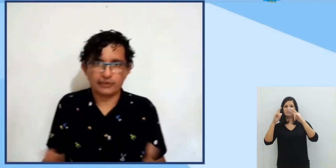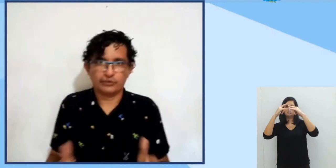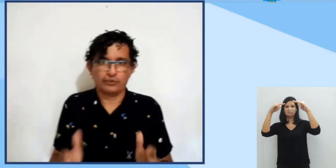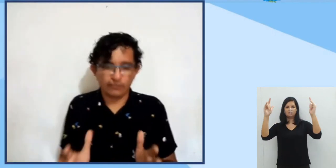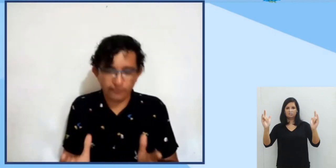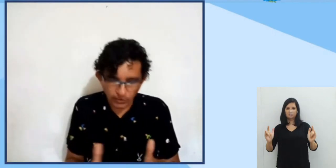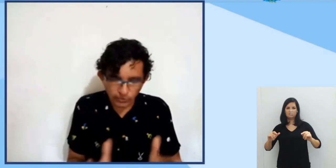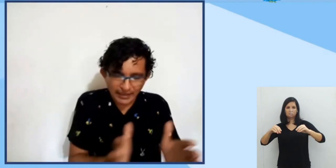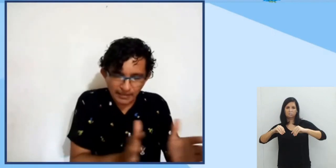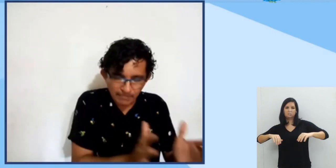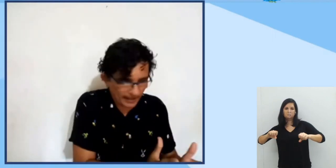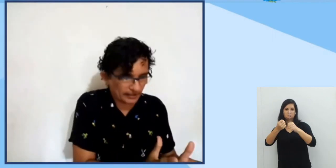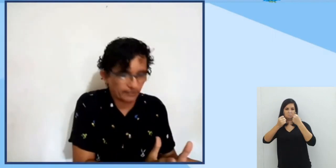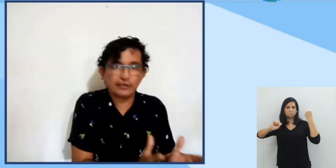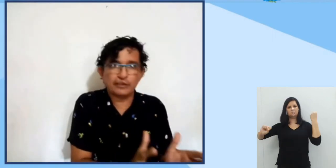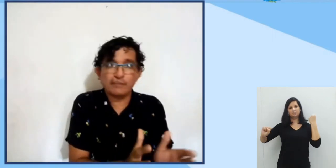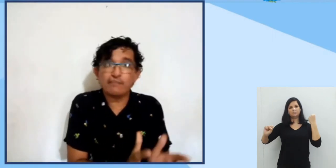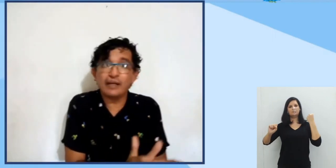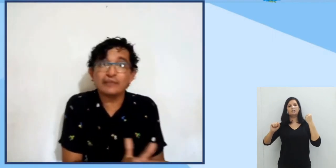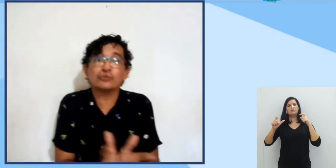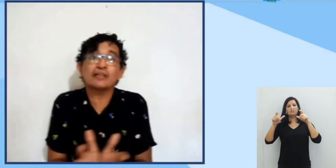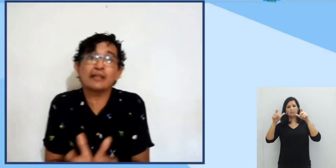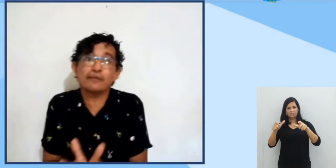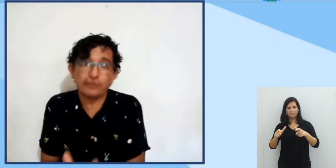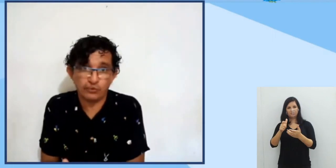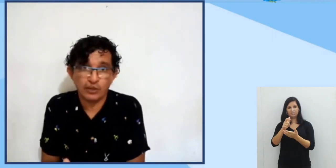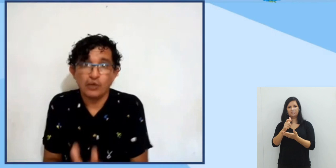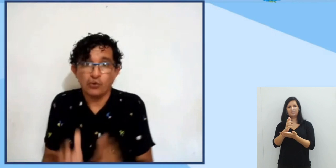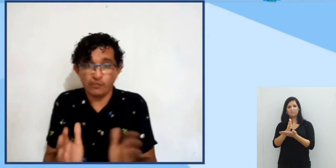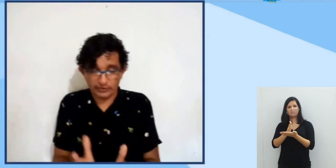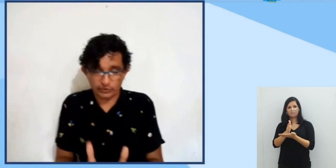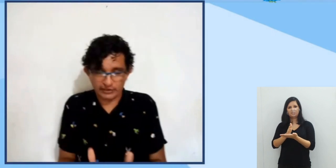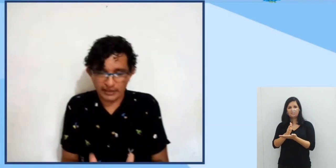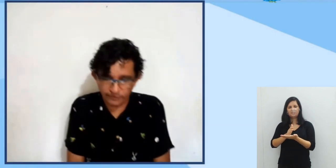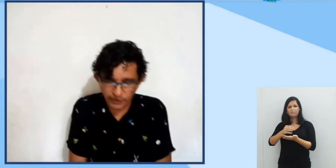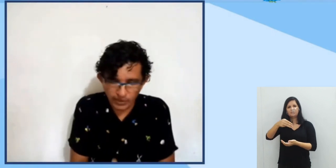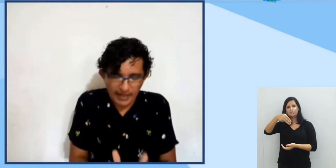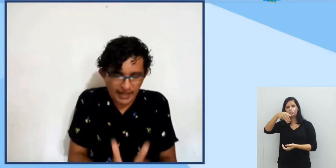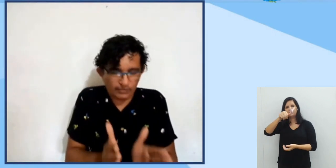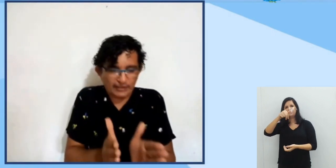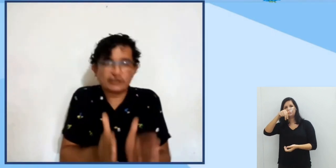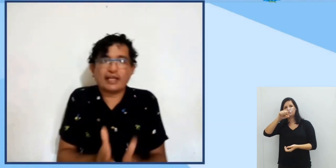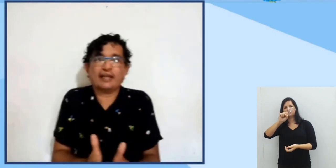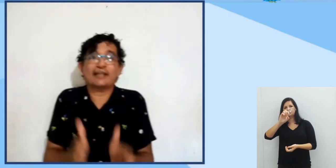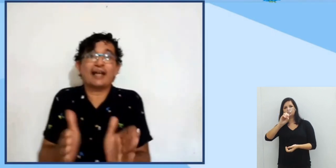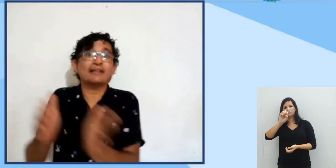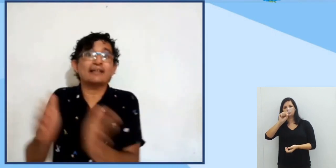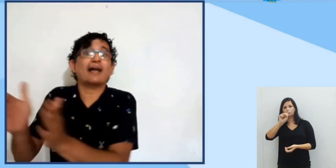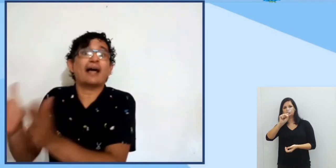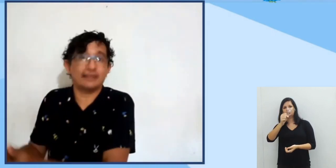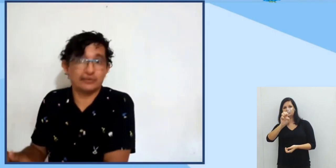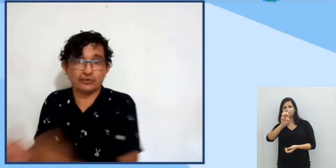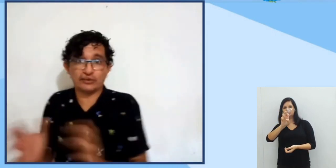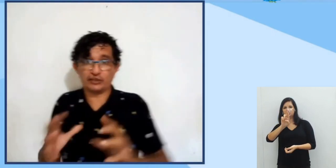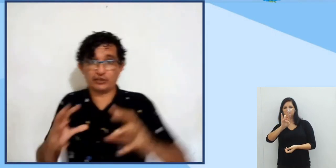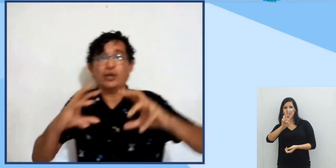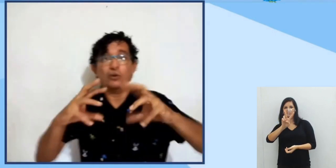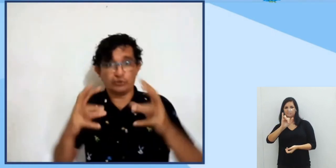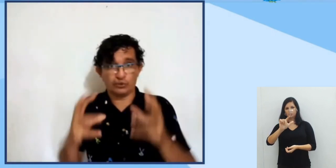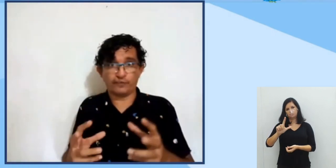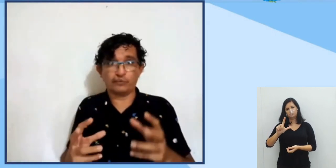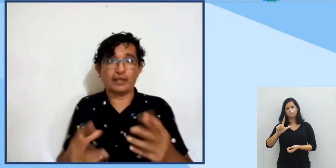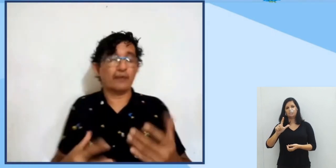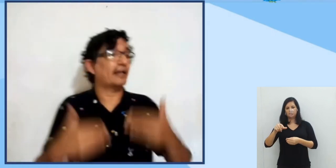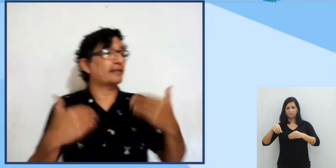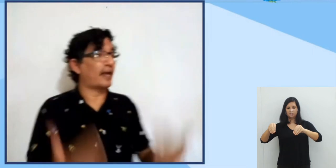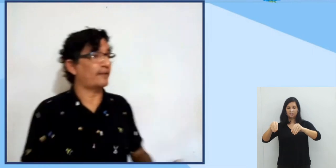melhores terras, um feudo também era dividido em manso servil. O manso servil eram as terras arrendadas, ou seja,